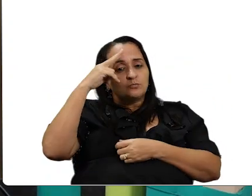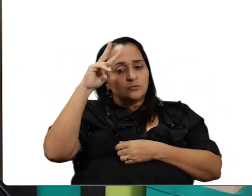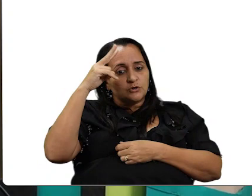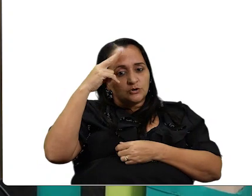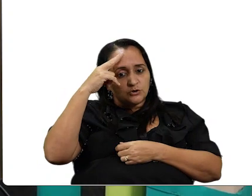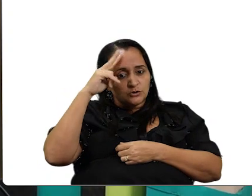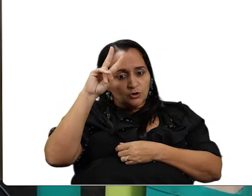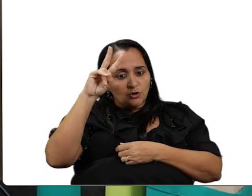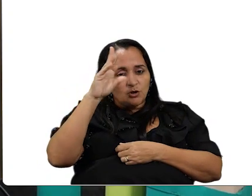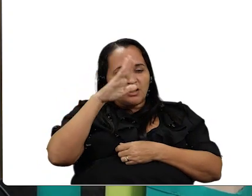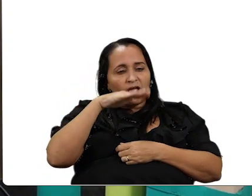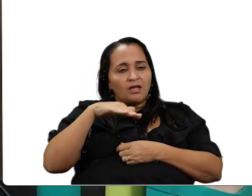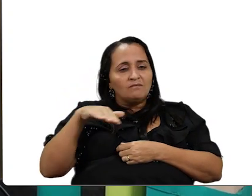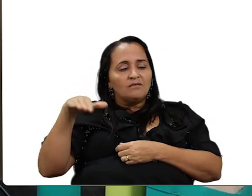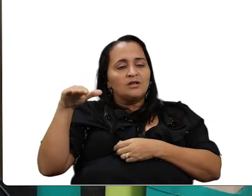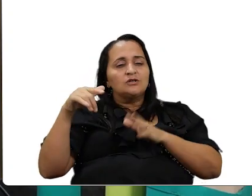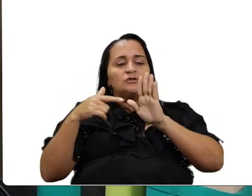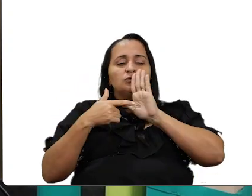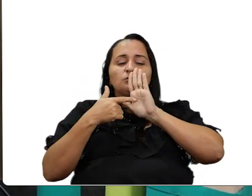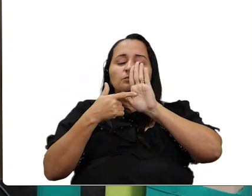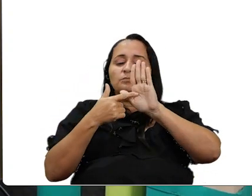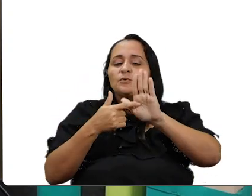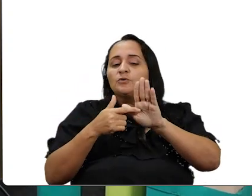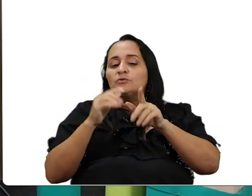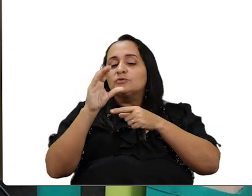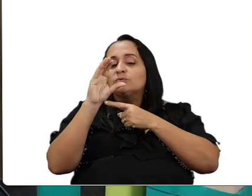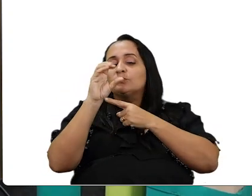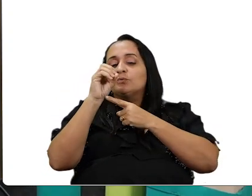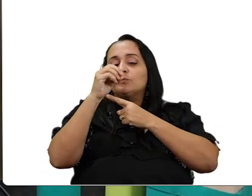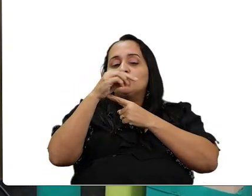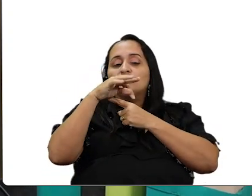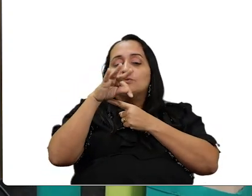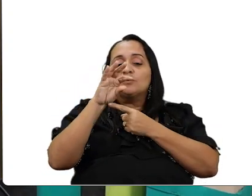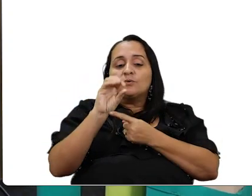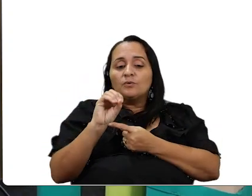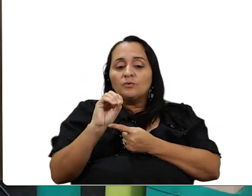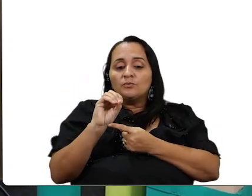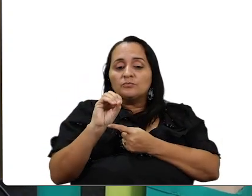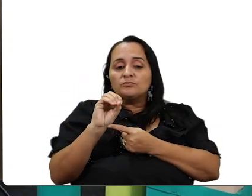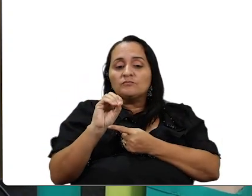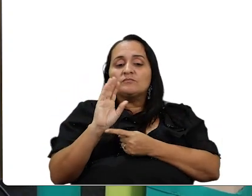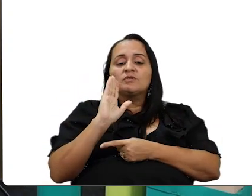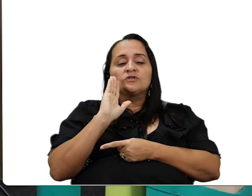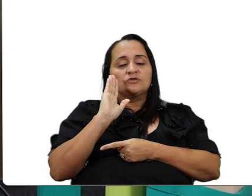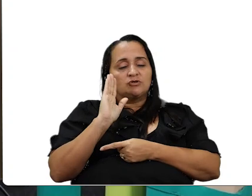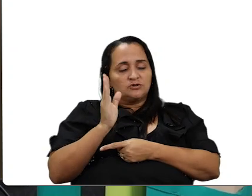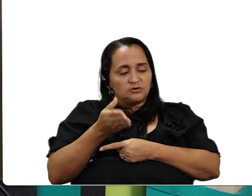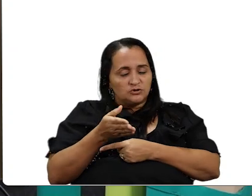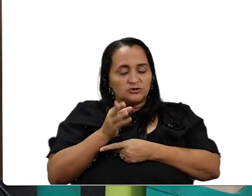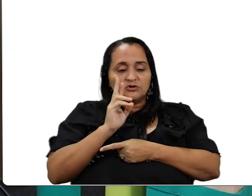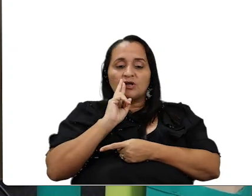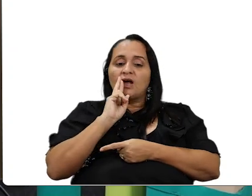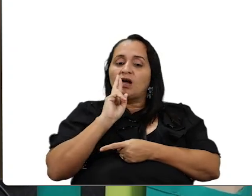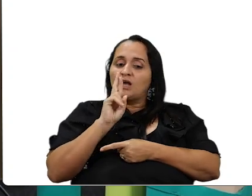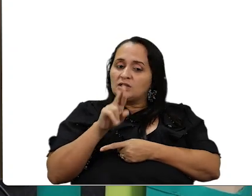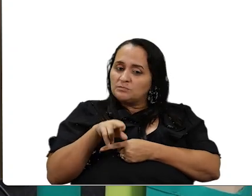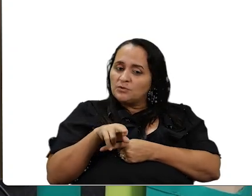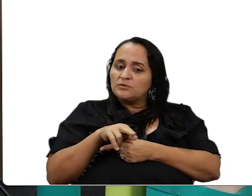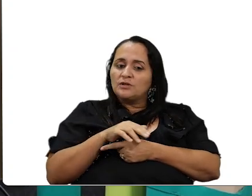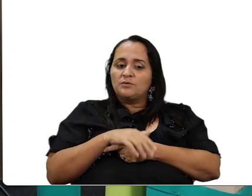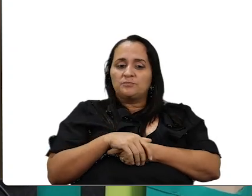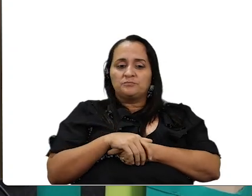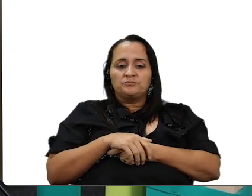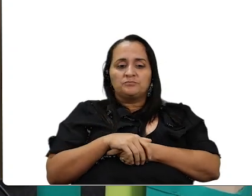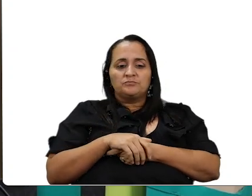história dessa, de uma historinha, de um conto? E aí? A gente já respondeu essas perguntas antes, em